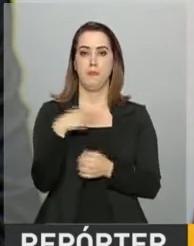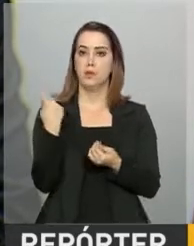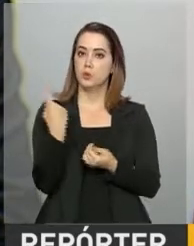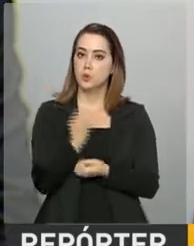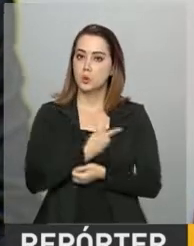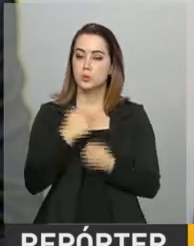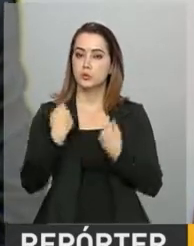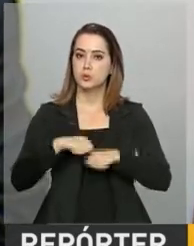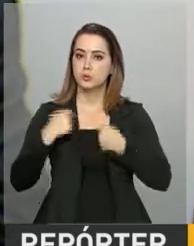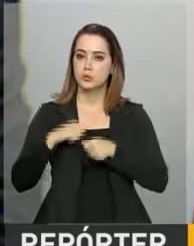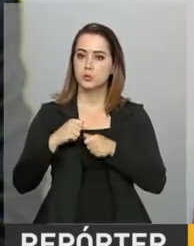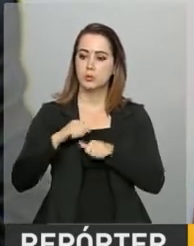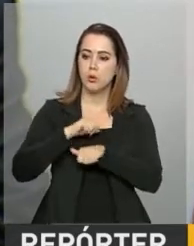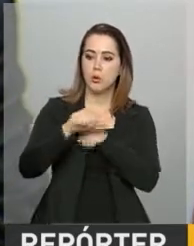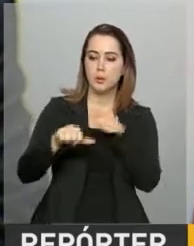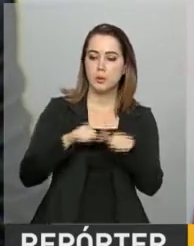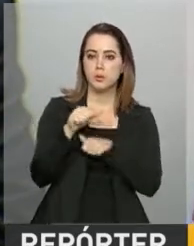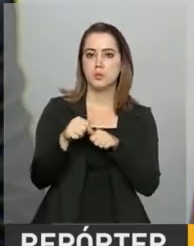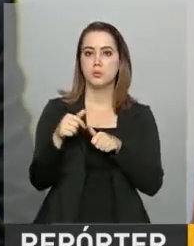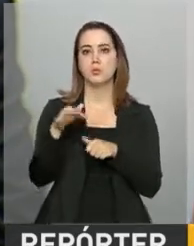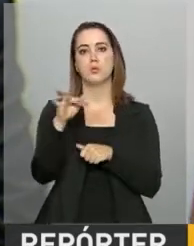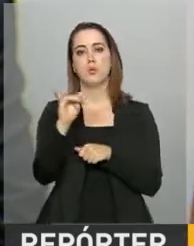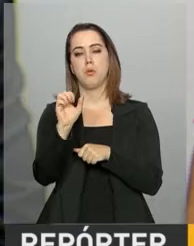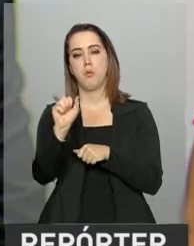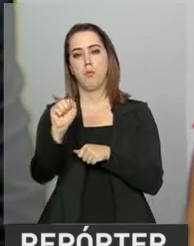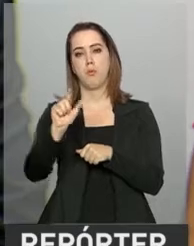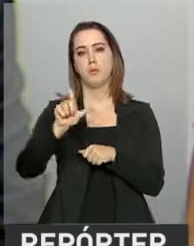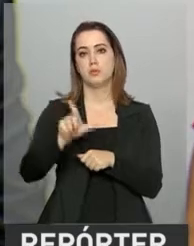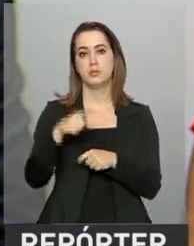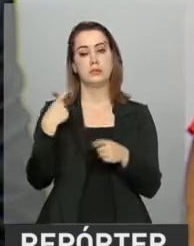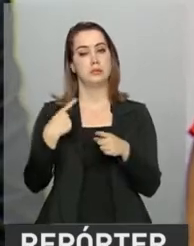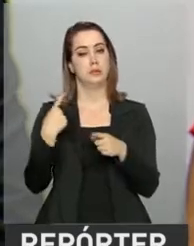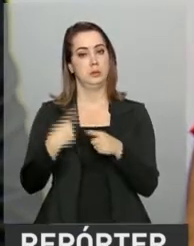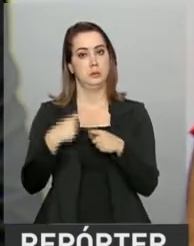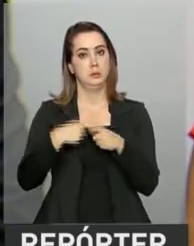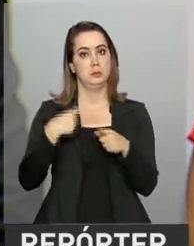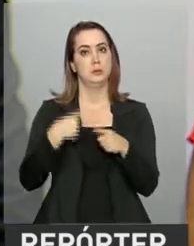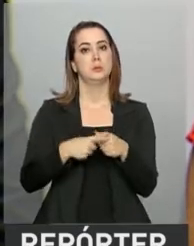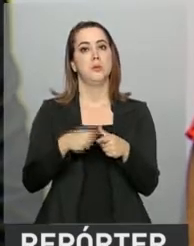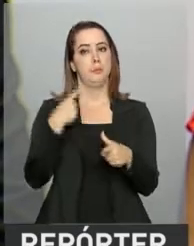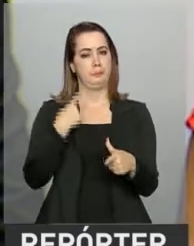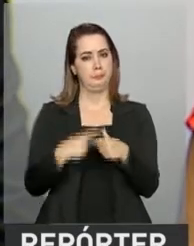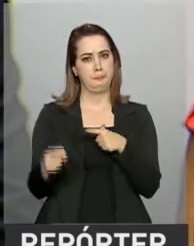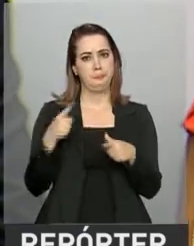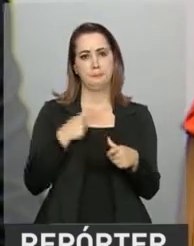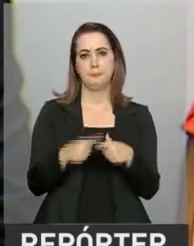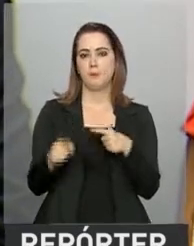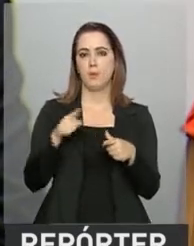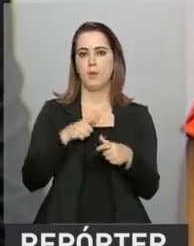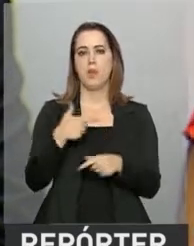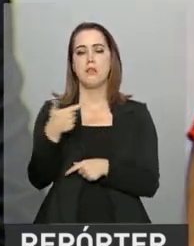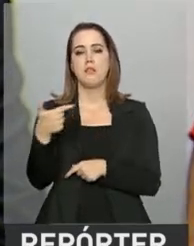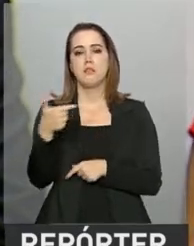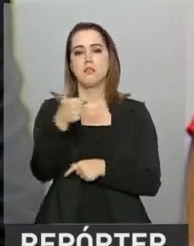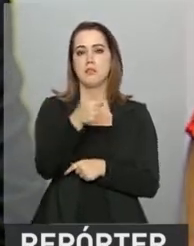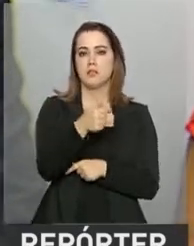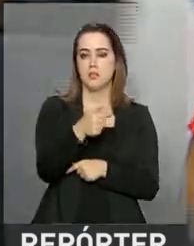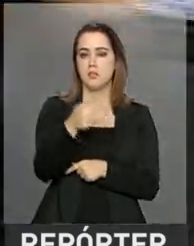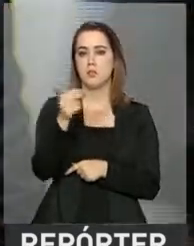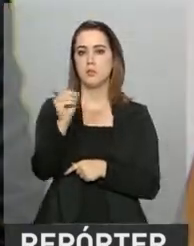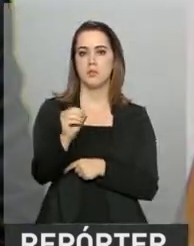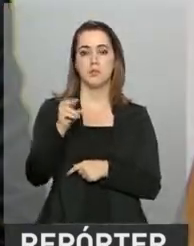A situação fiscal do país é grave, é gravíssima. Nós vamos ter um déficit de 170 bilhões esse